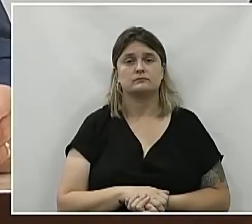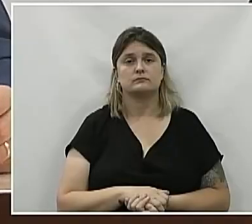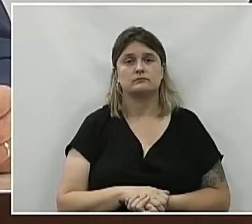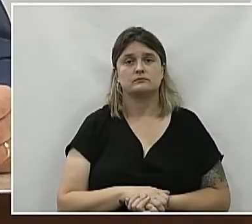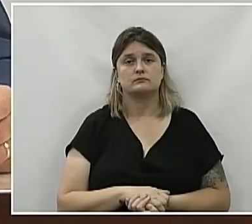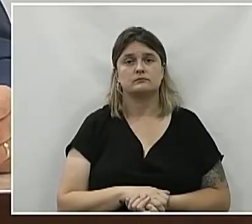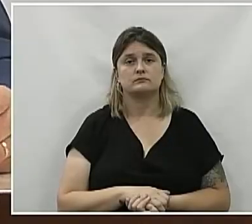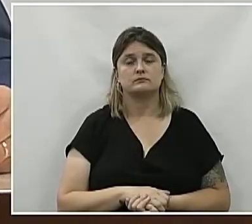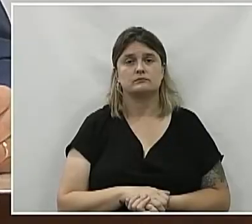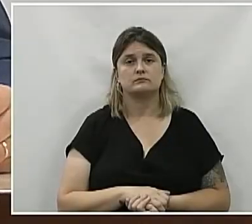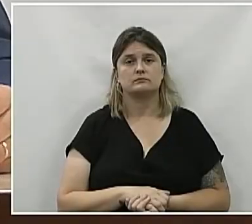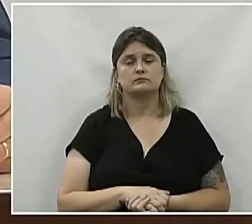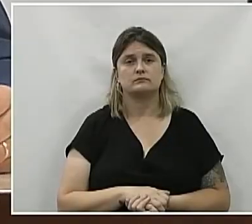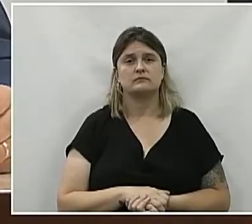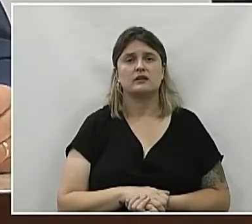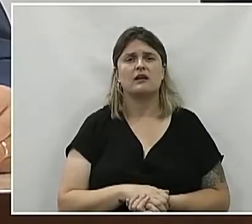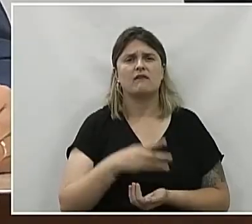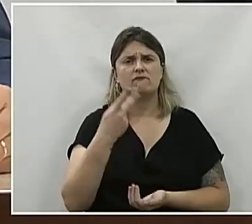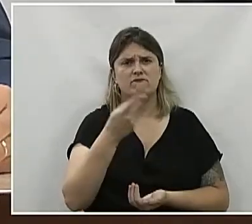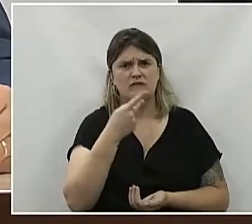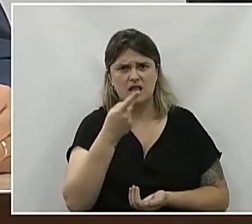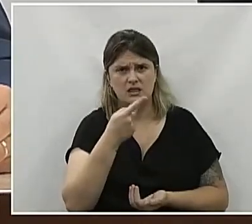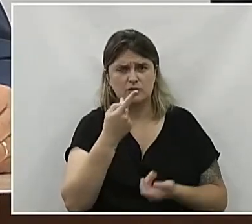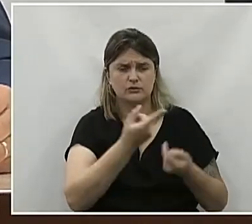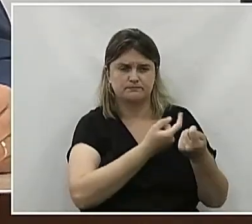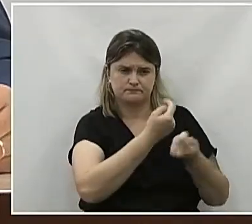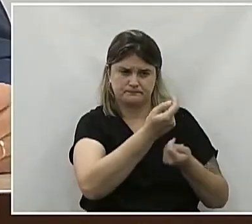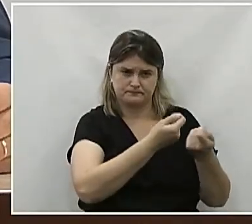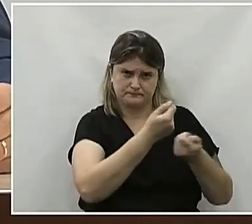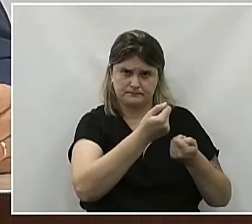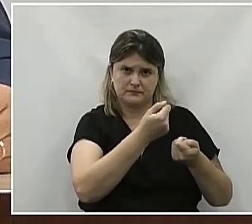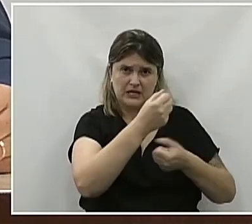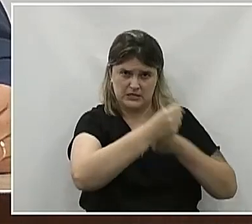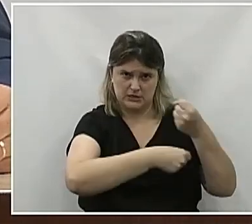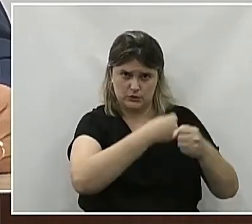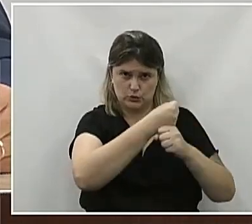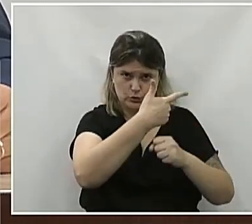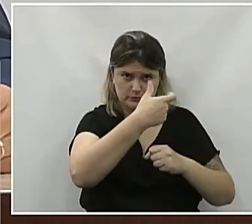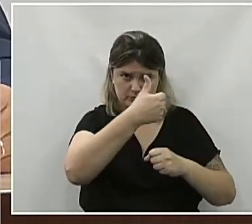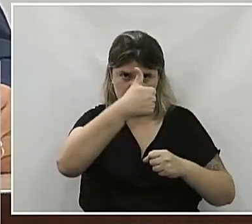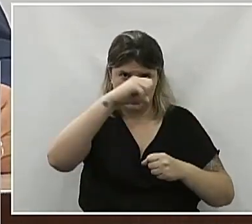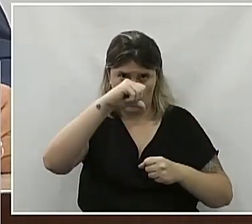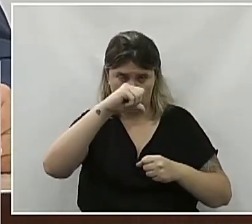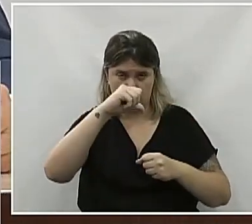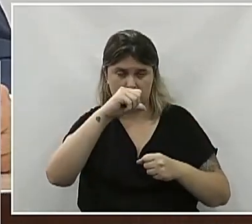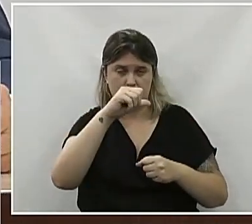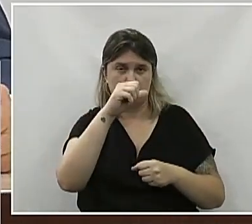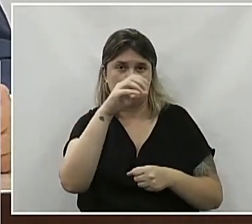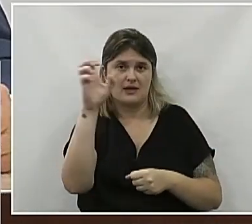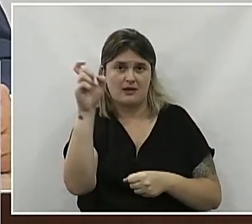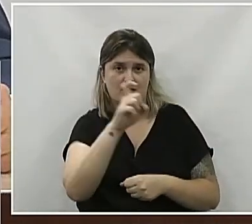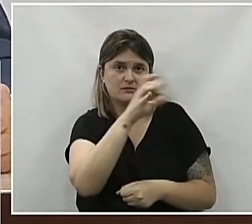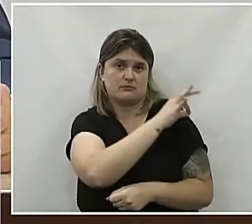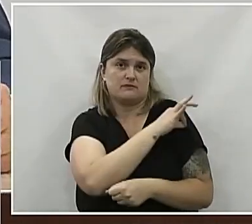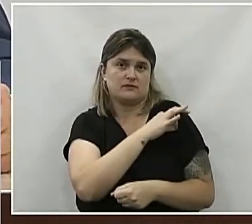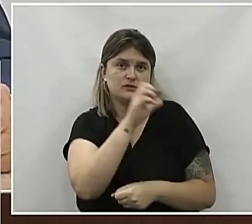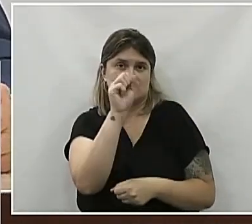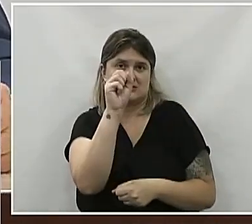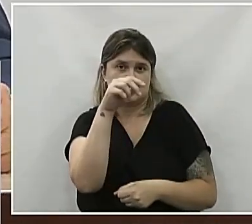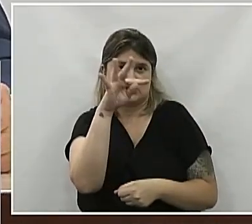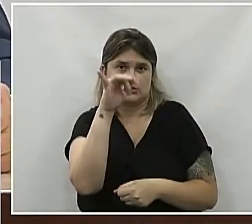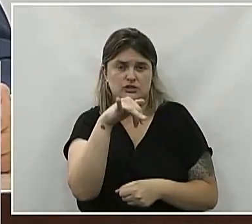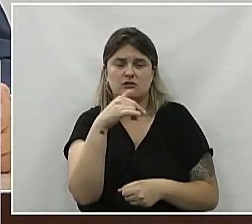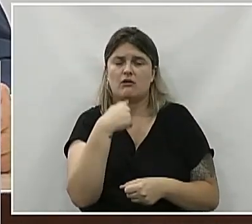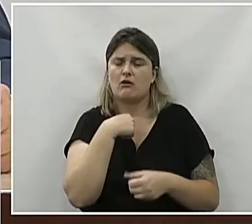na questão das contas do ex-prefeito Santim Desde quando entraram aqui na Câmara de Vereadores foi dado a maior